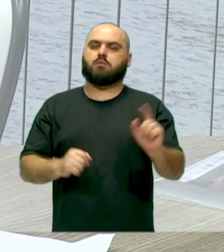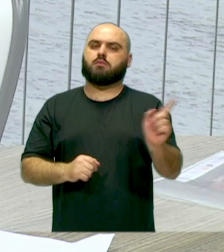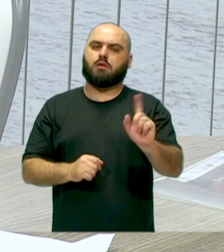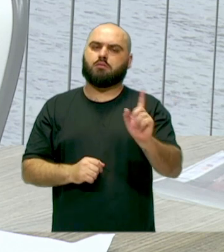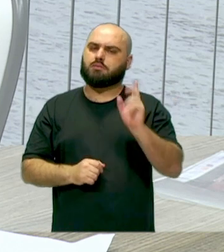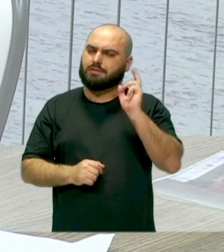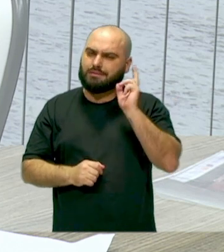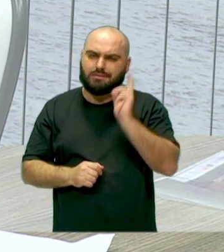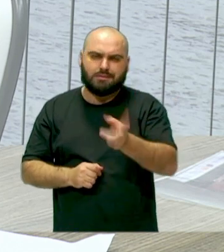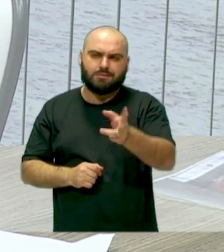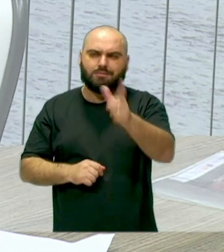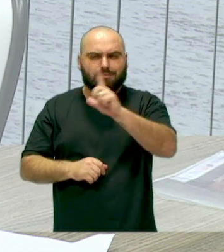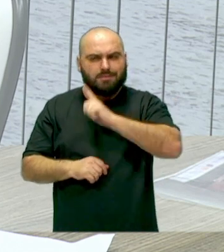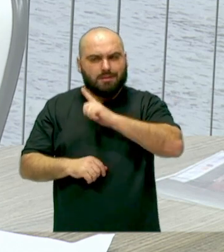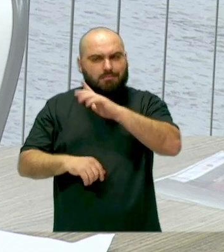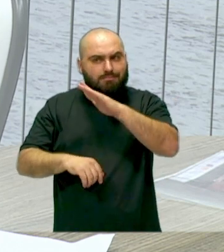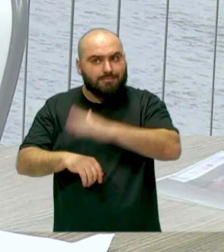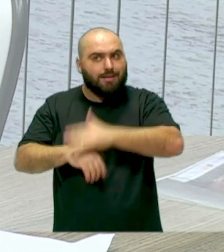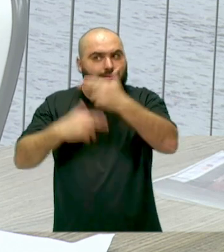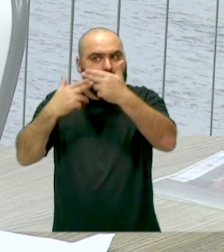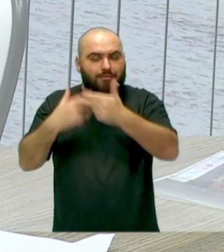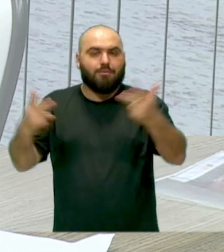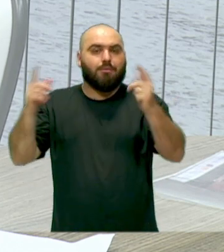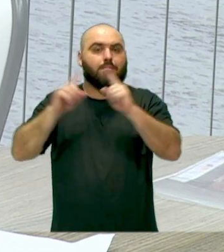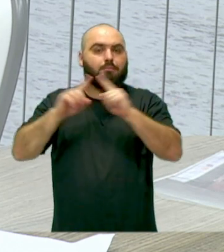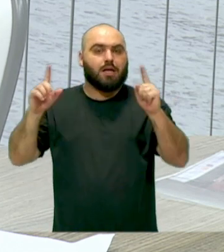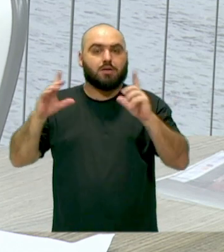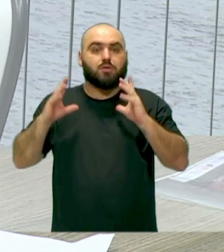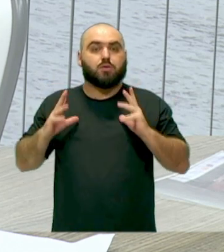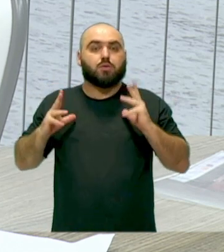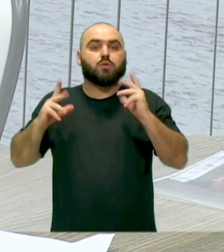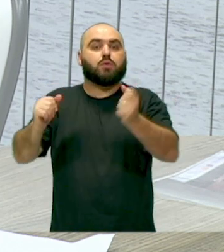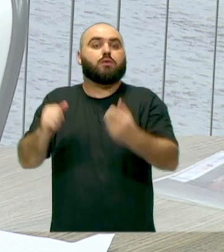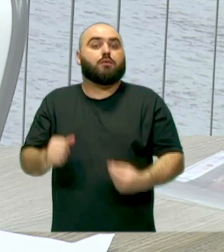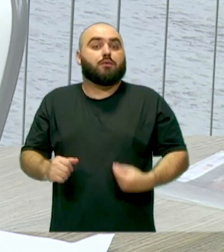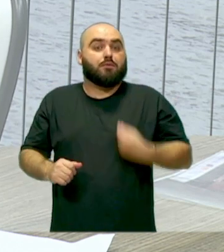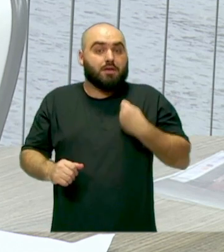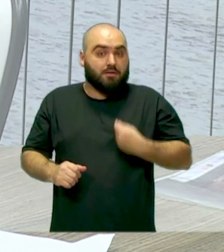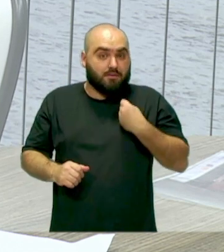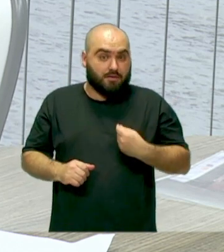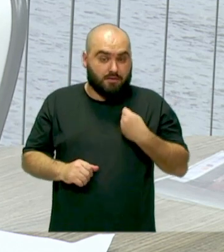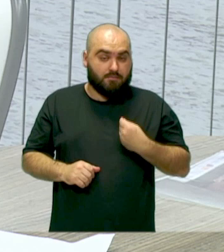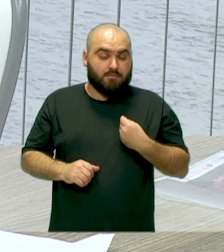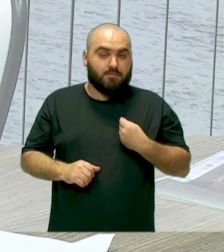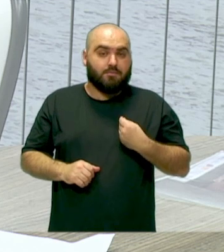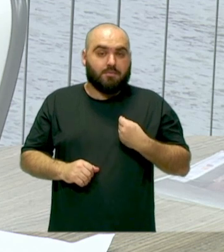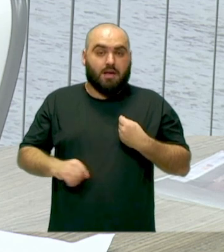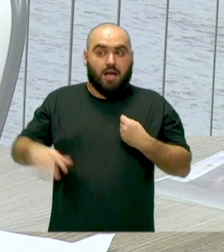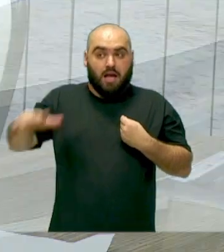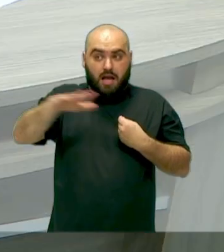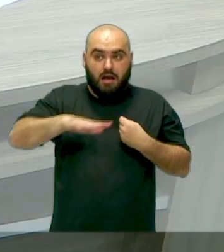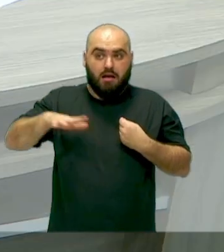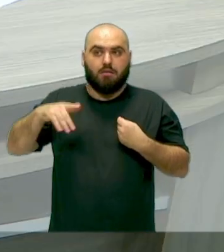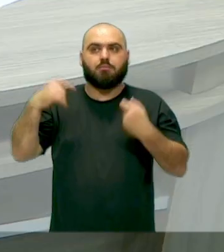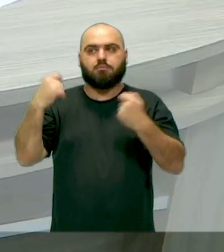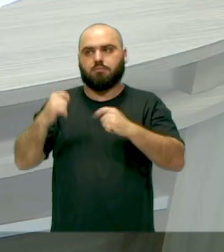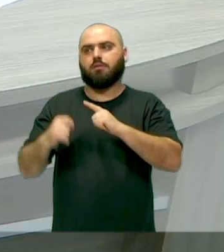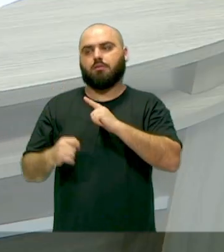mais alguma coisa, né? Mas quase tudo que era para viver nessa questão.